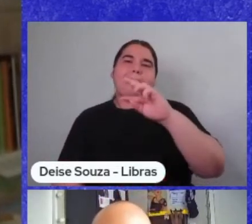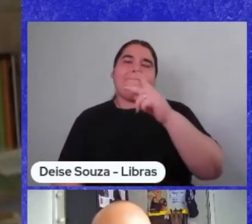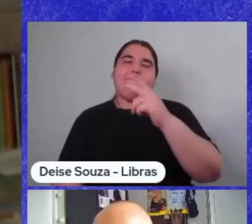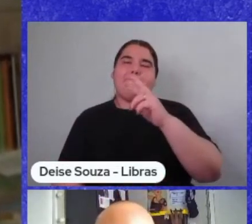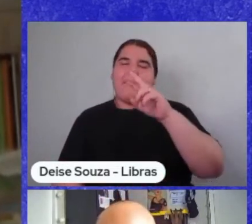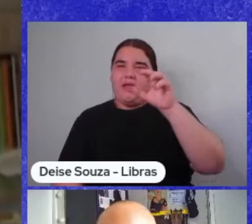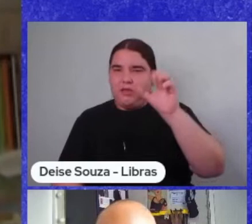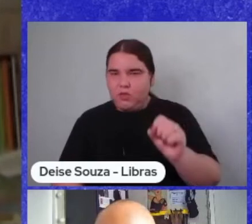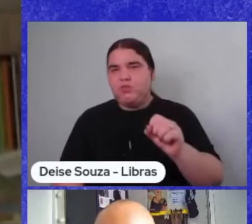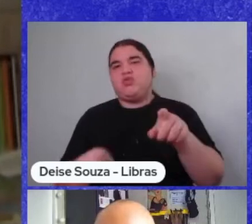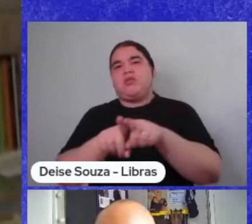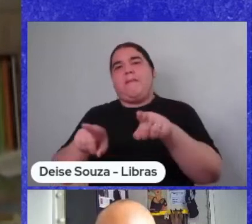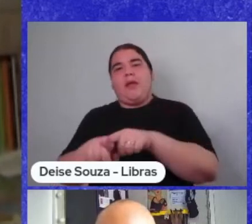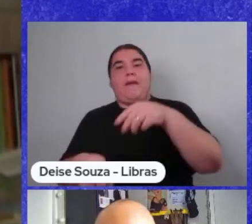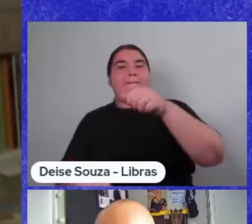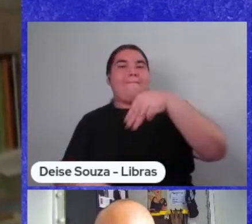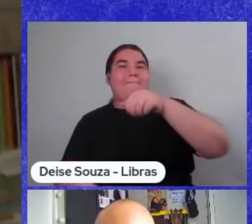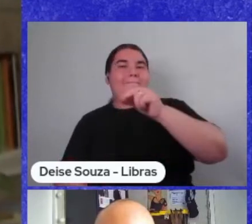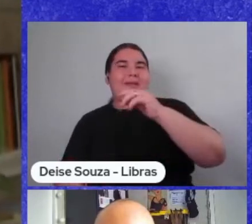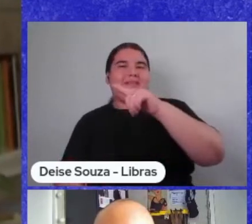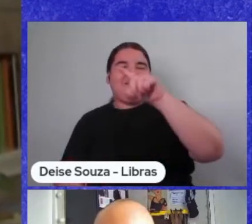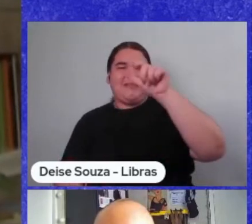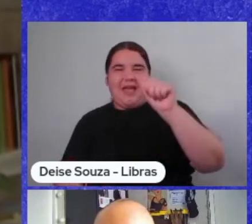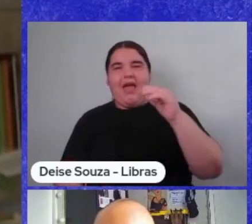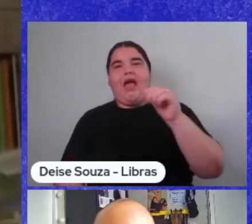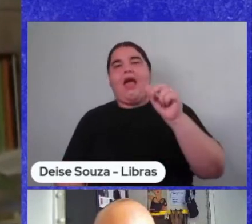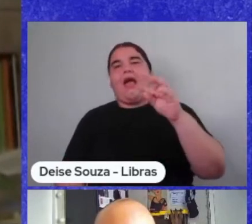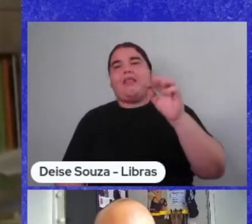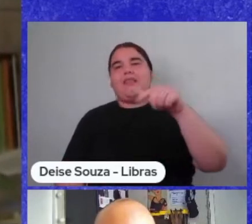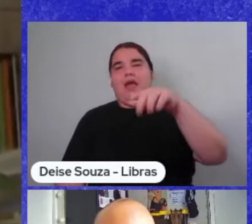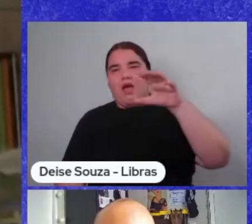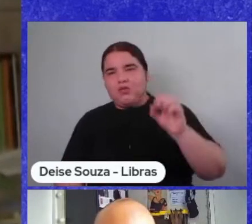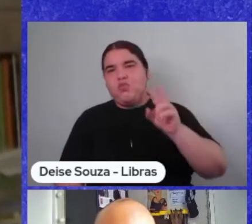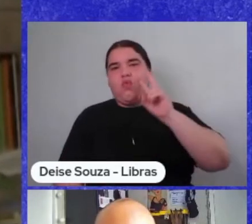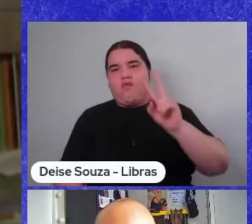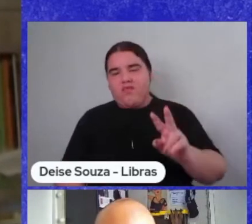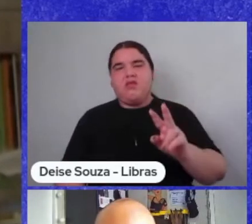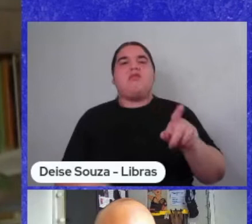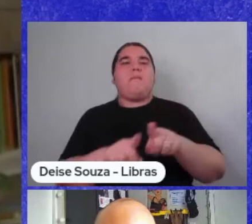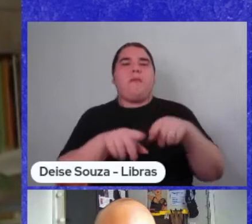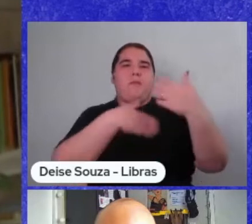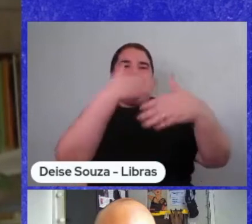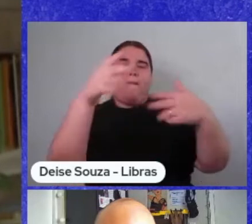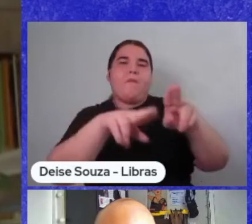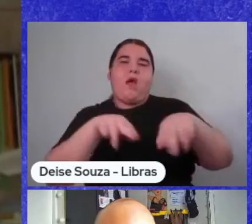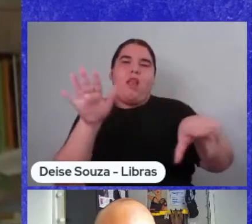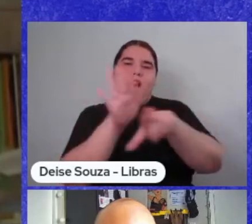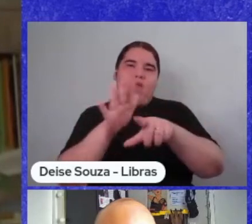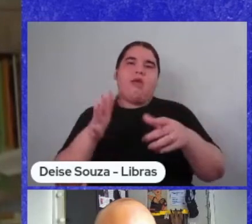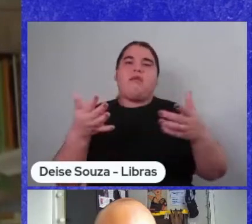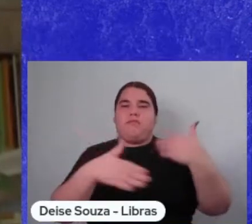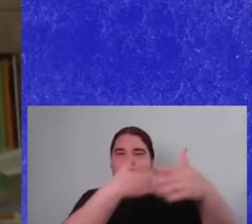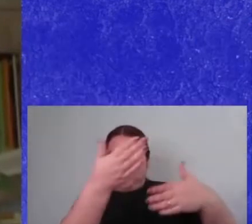Então, para a gente já encaminhando aí para o final do debate, queria saber da Palha o que ela espera agora. O filme já está